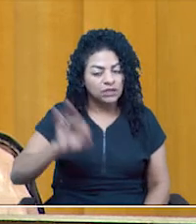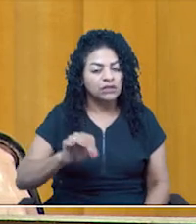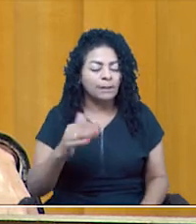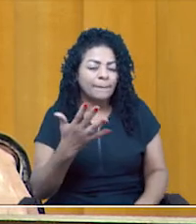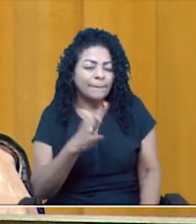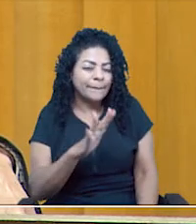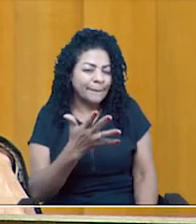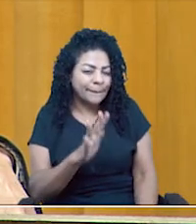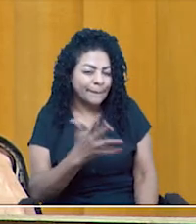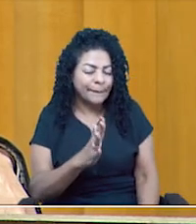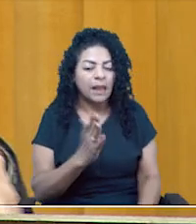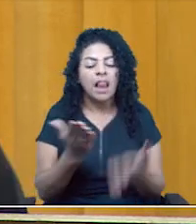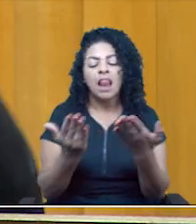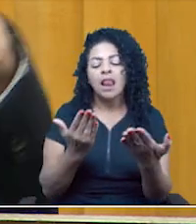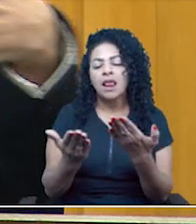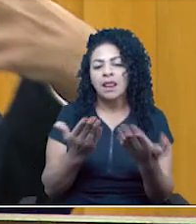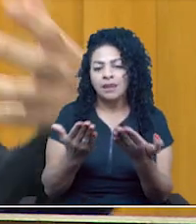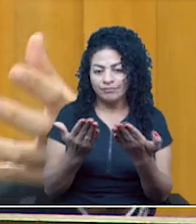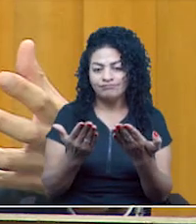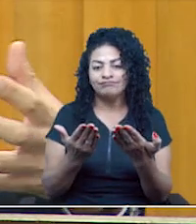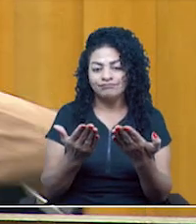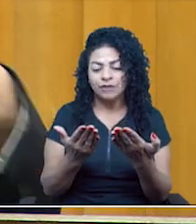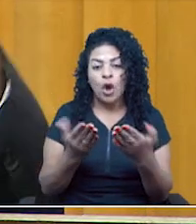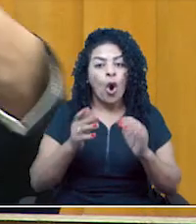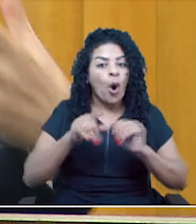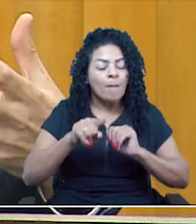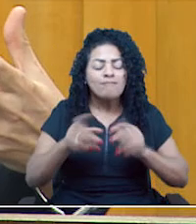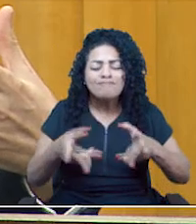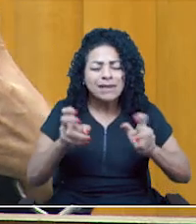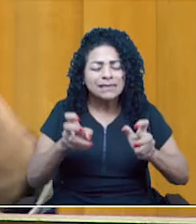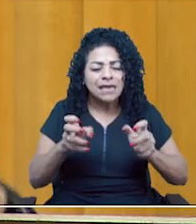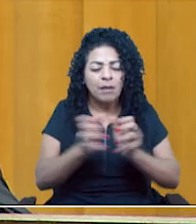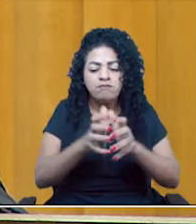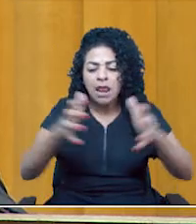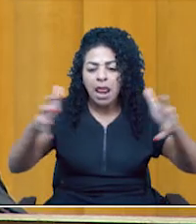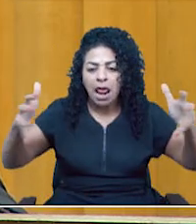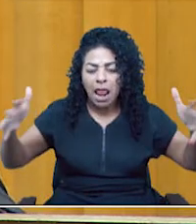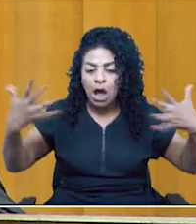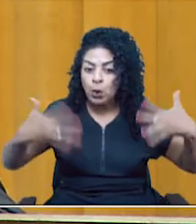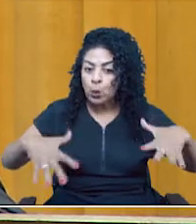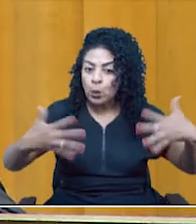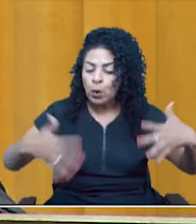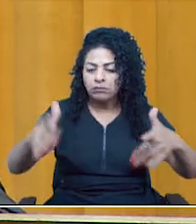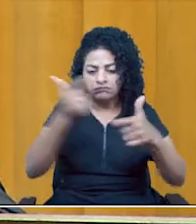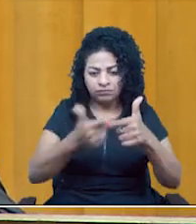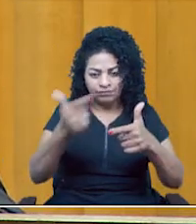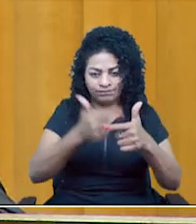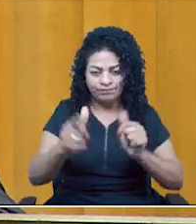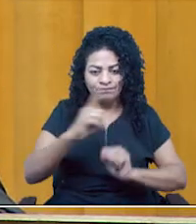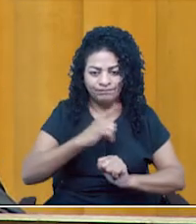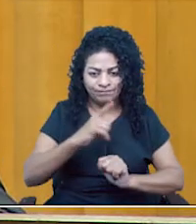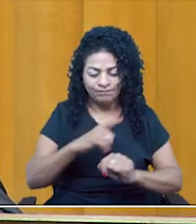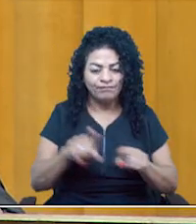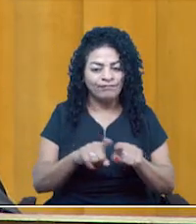comparando com isso aqui, veja o tamanho do oceano, ou melhor, o tamanho do iceberg abaixo